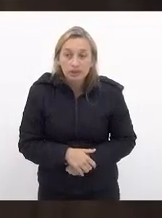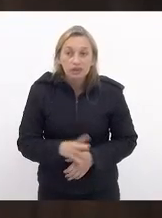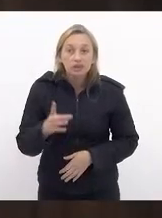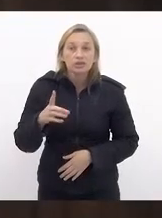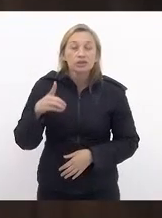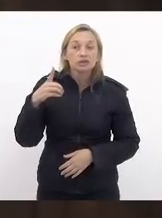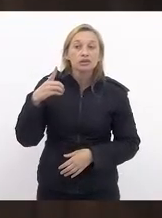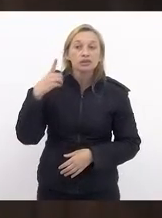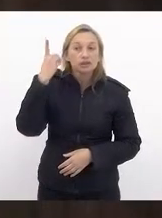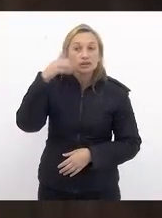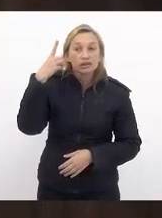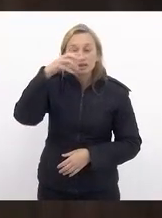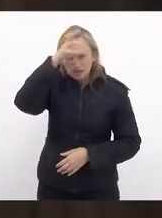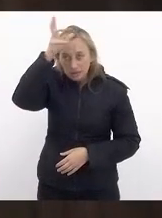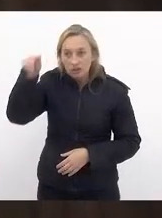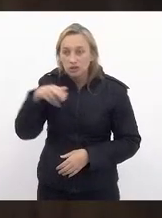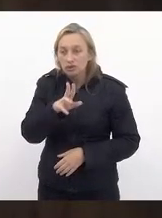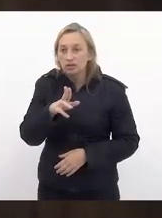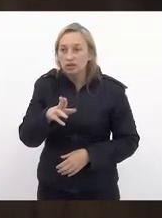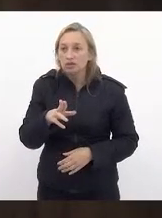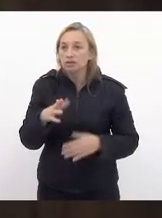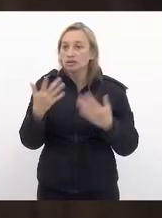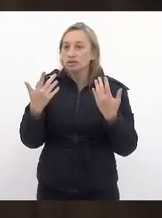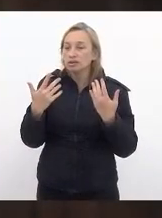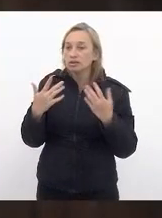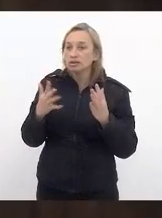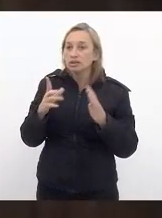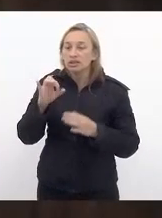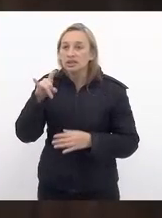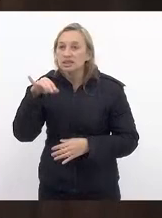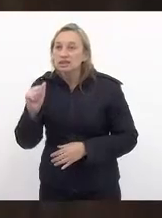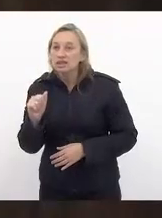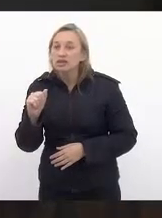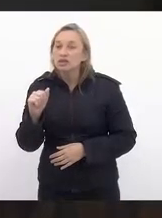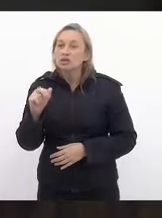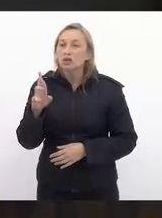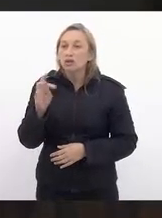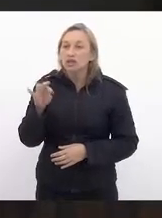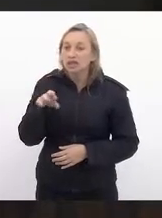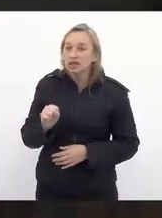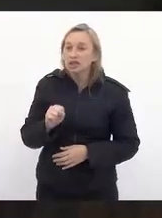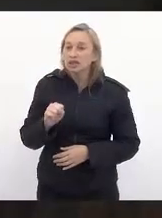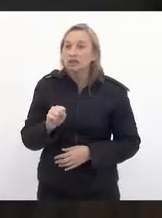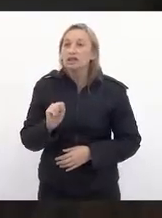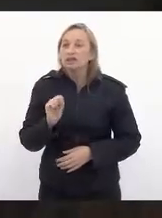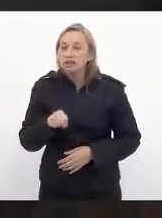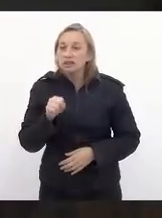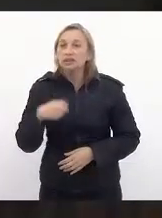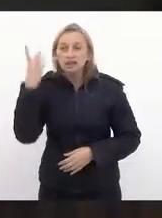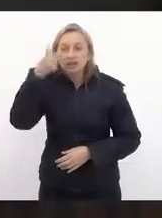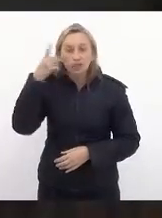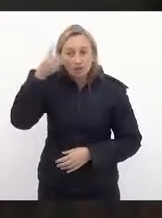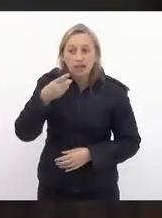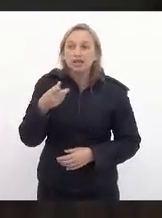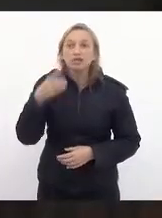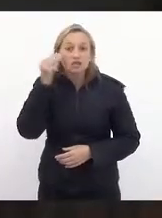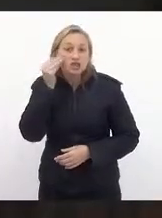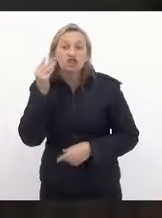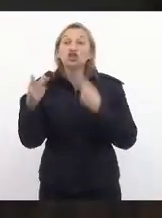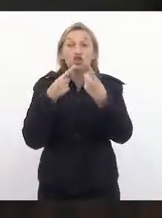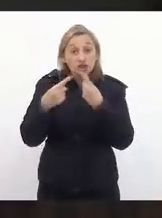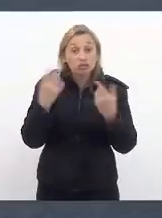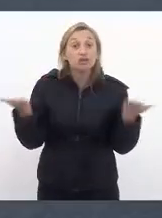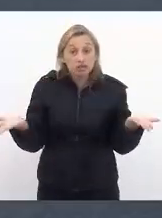a tradução câmera dia tele-sena Rodrigo Oi seleciona fim a deputado da Mônica até discutiu